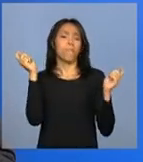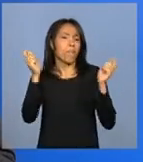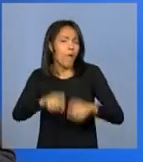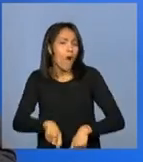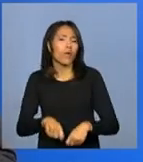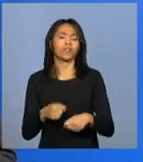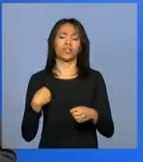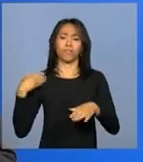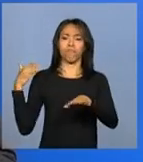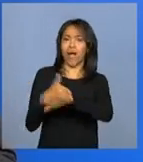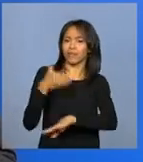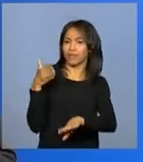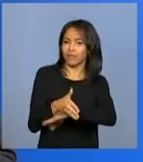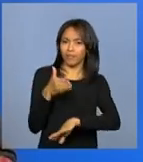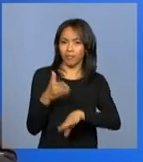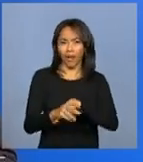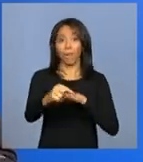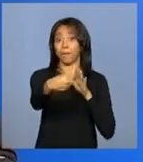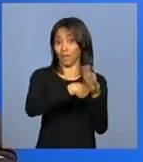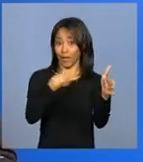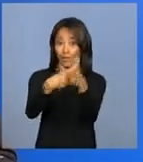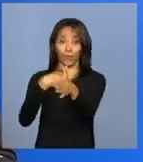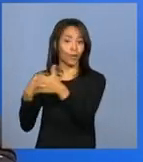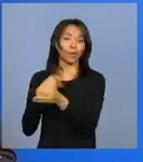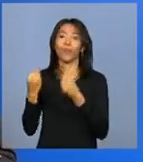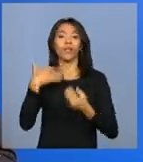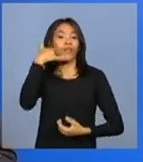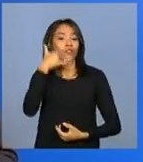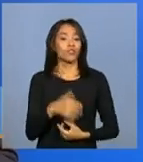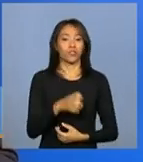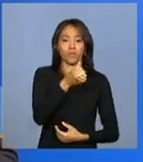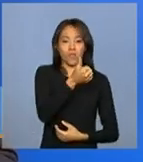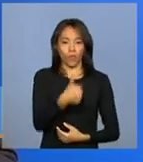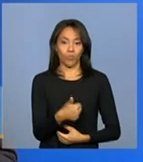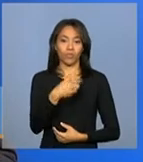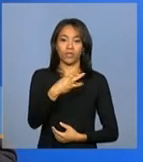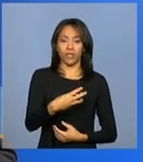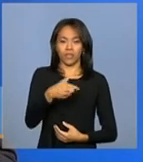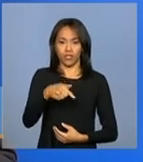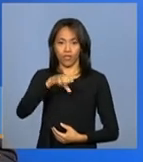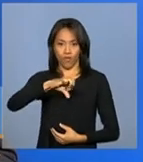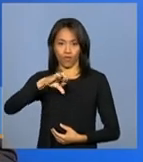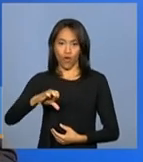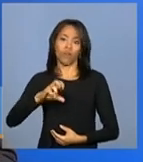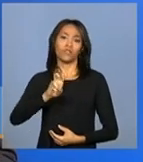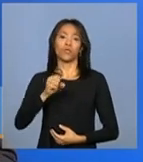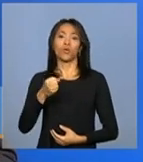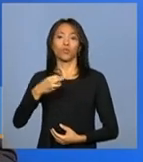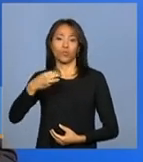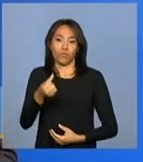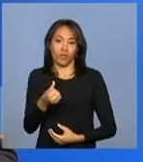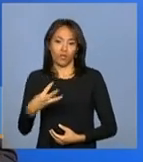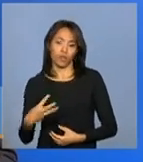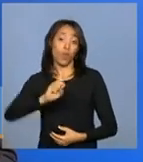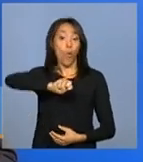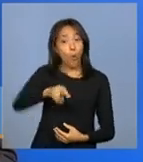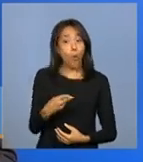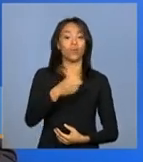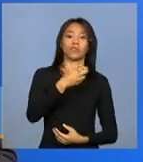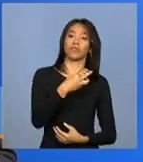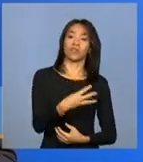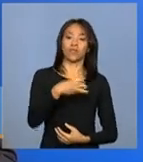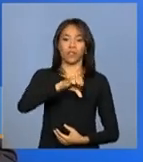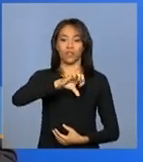começar a participar enviando as suas perguntas pelos telefones 6137 99503 ou